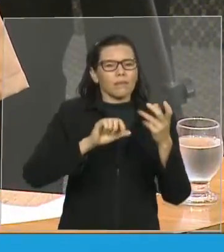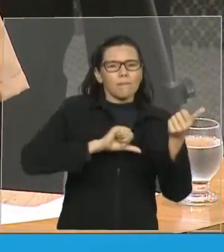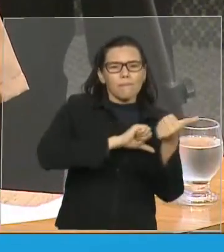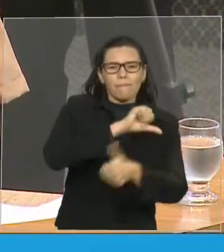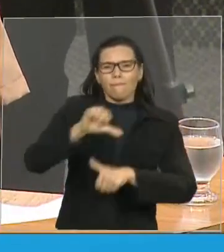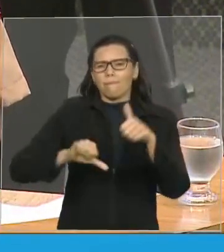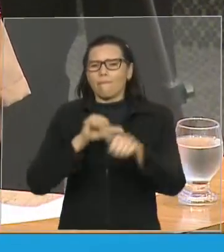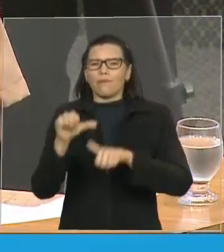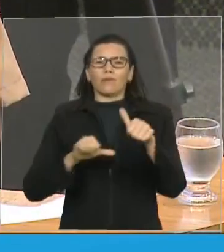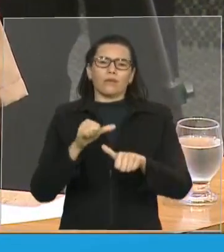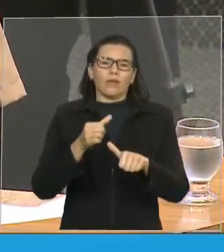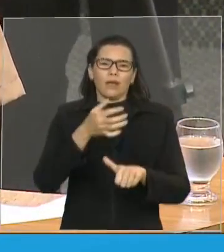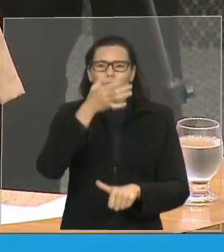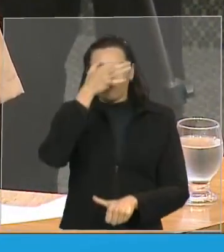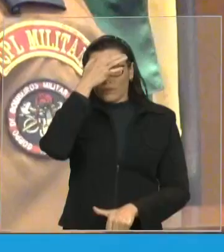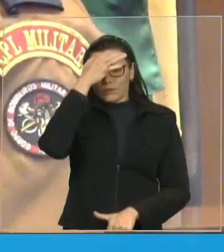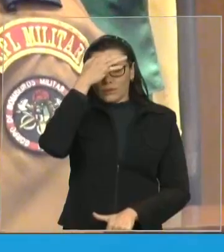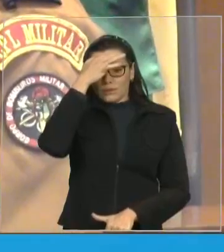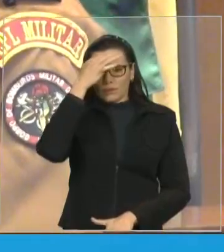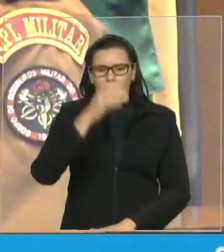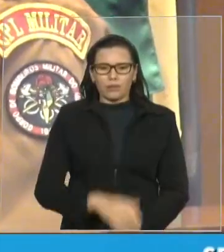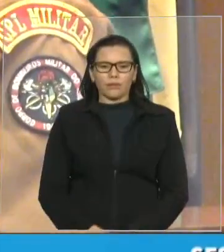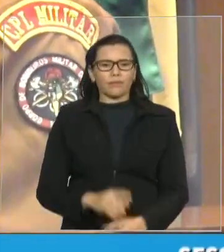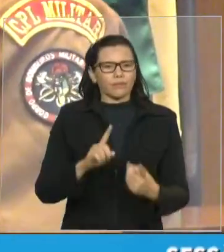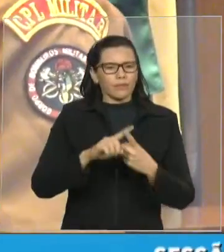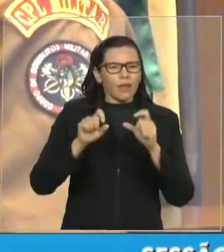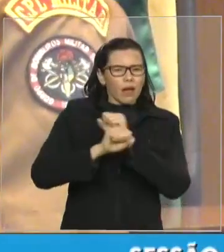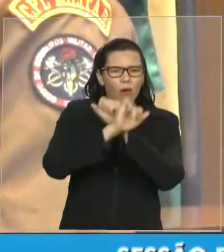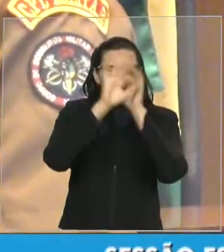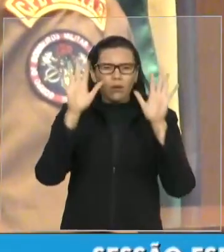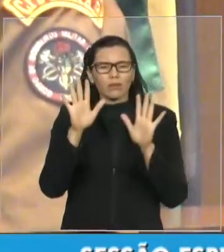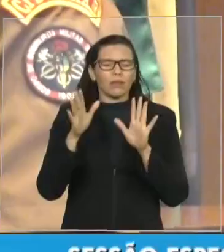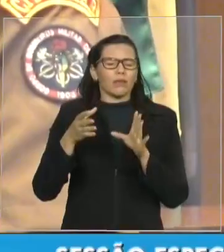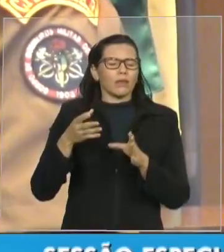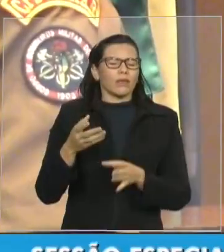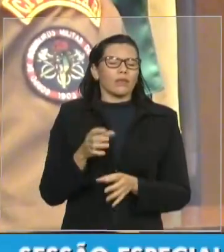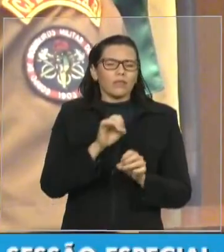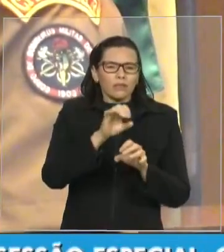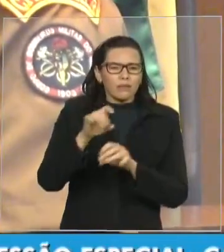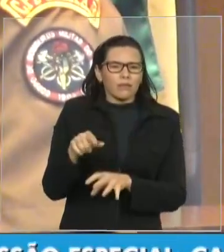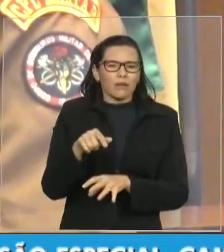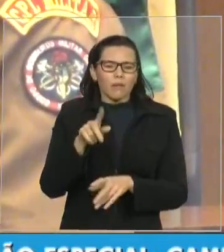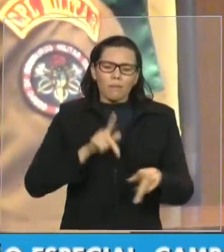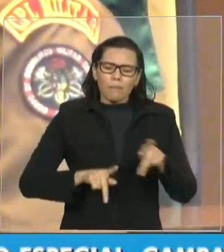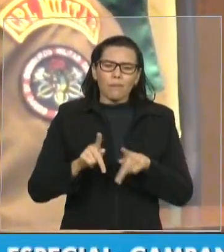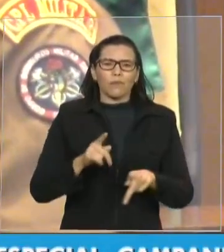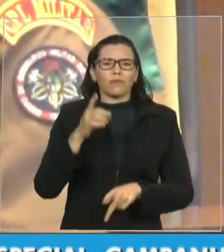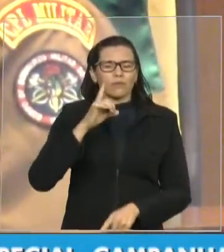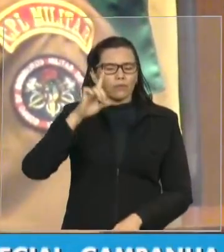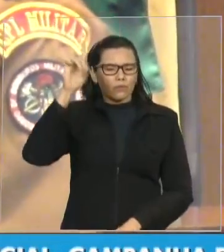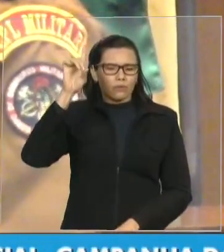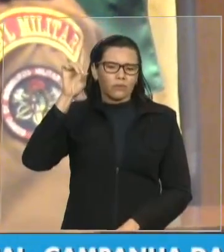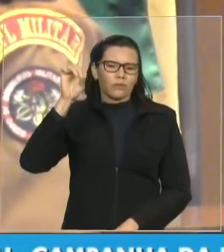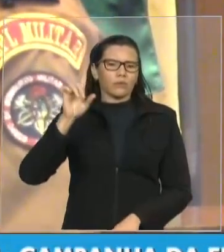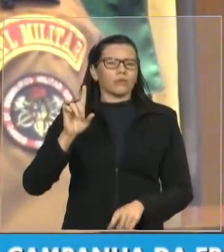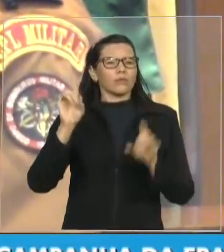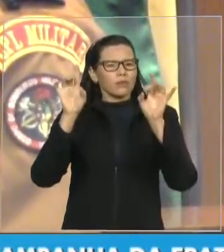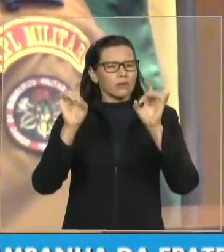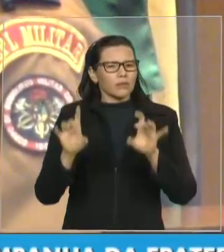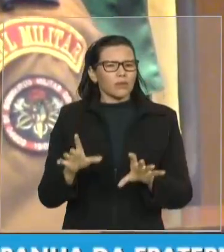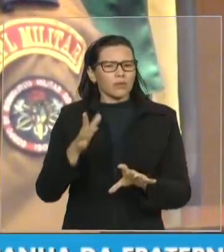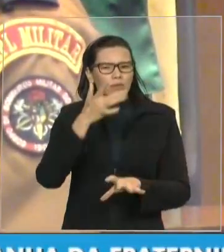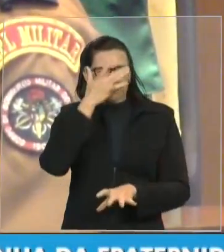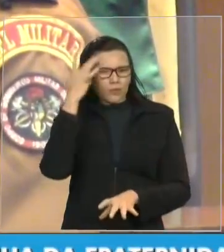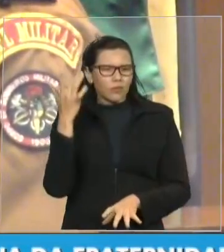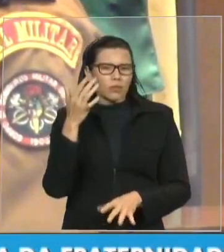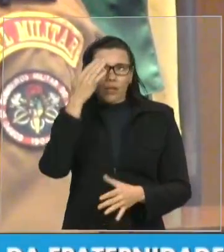espírito comunitário e cristão do povo de Deus, comprometendo em particular os cristãos na busca do bem